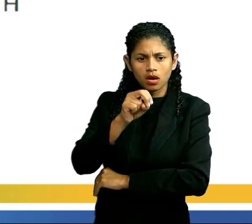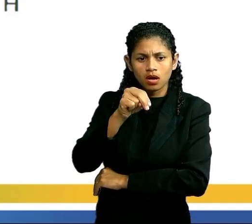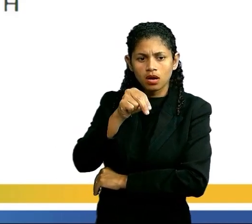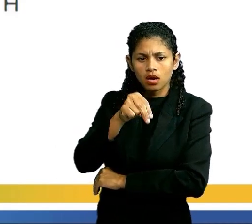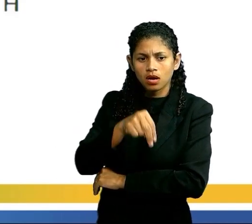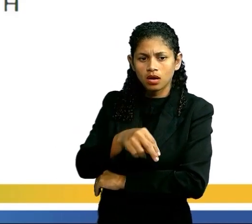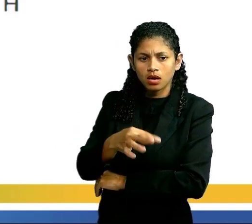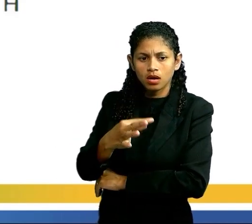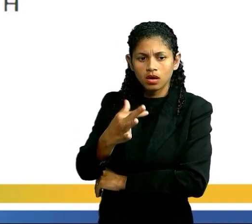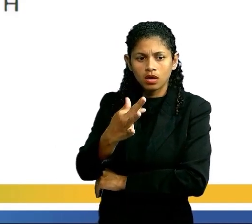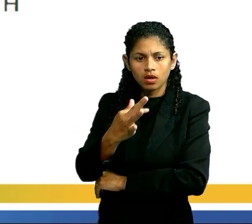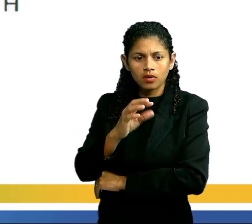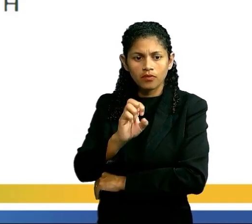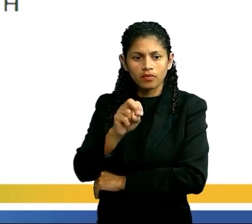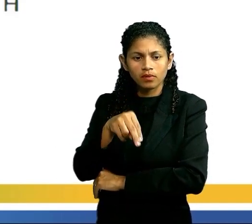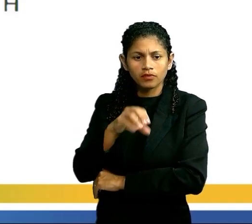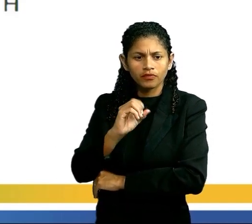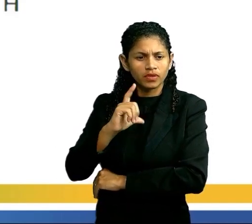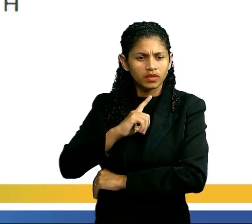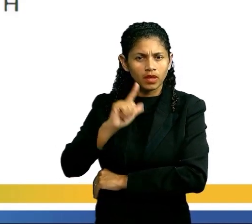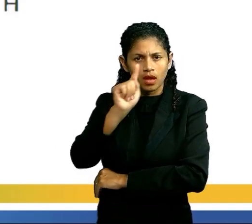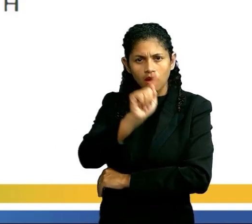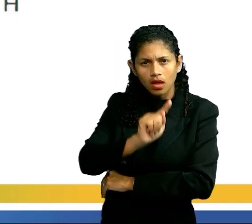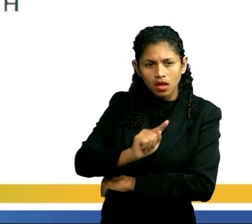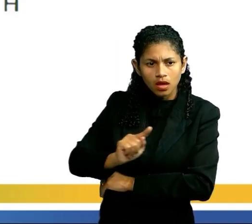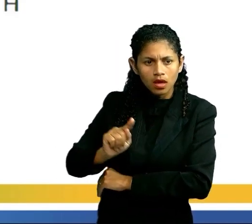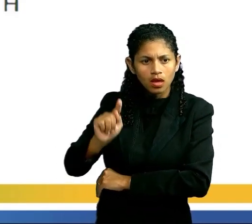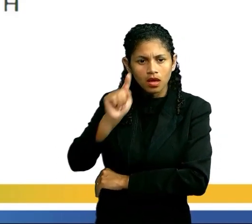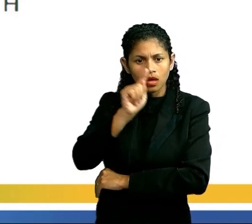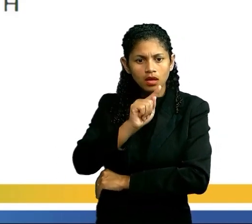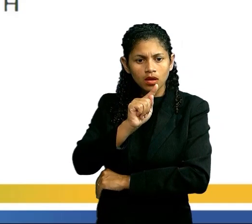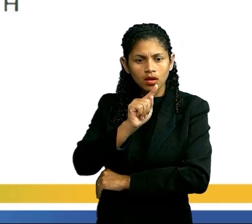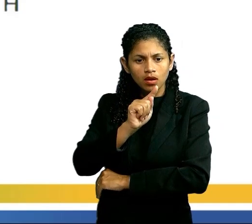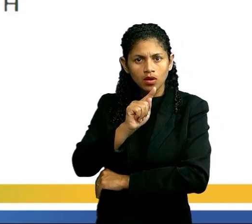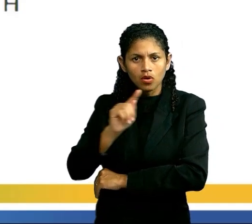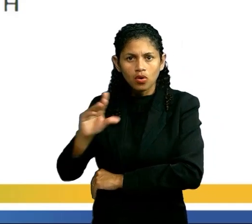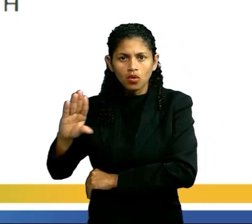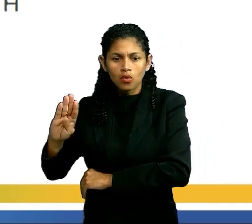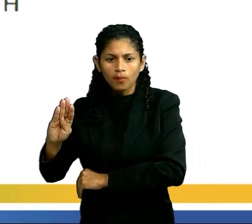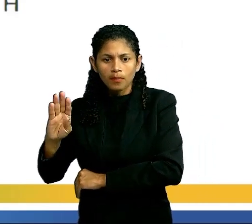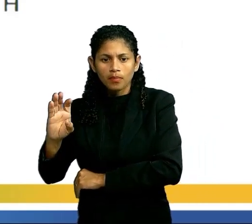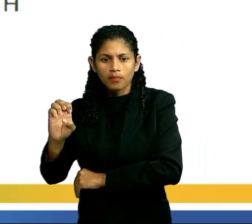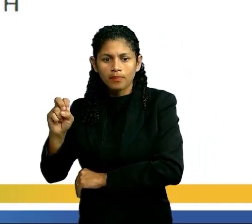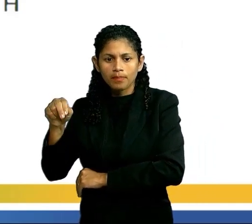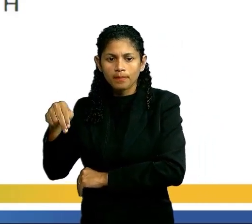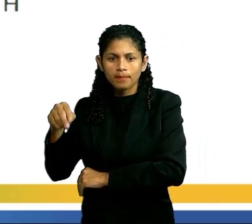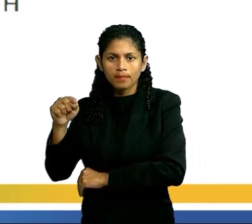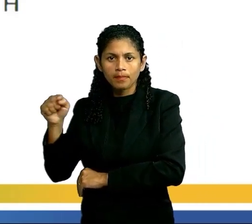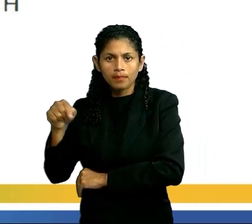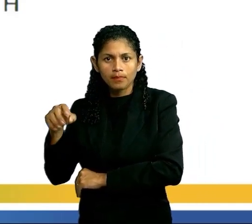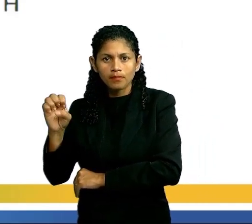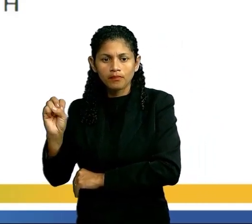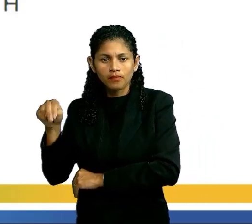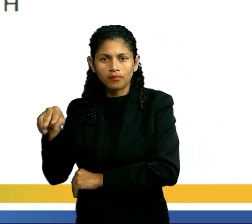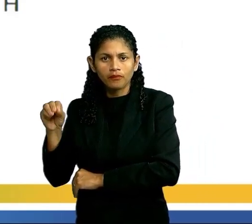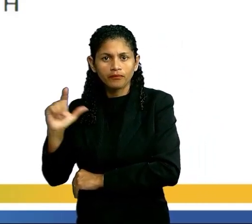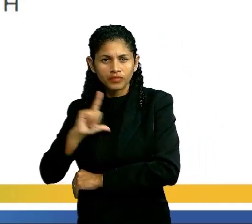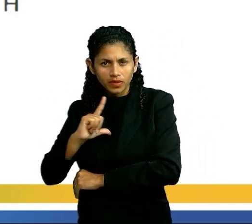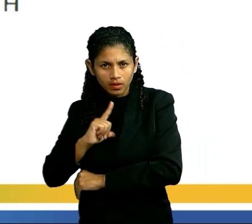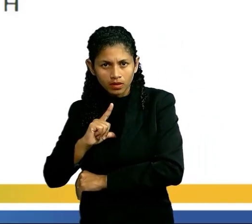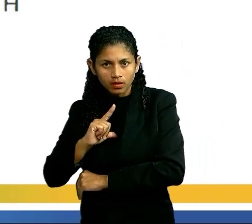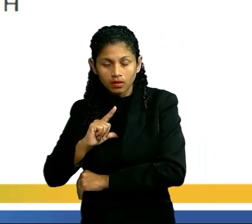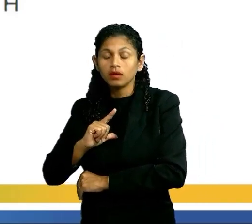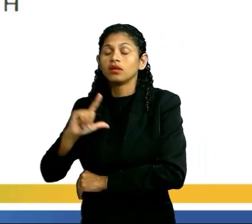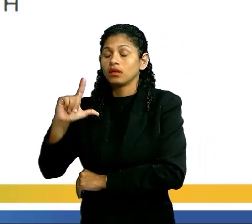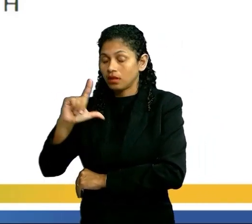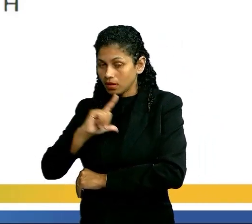tá? Sim, eu tenho. No outro lado eu também tenho? Tenho. O que é um ciclo? Você não vê